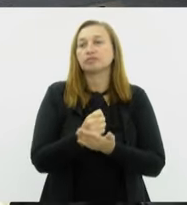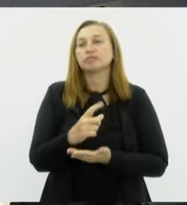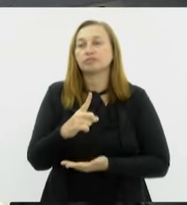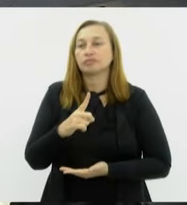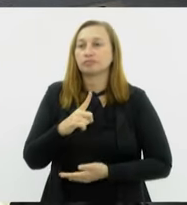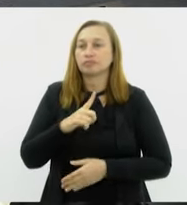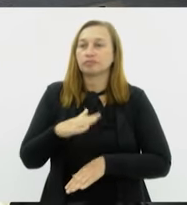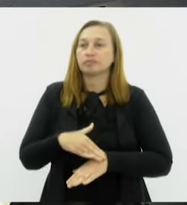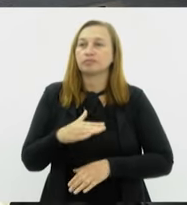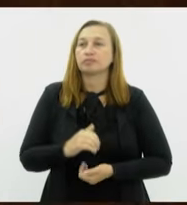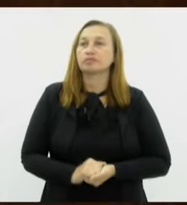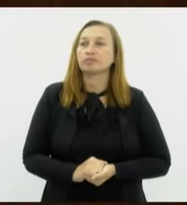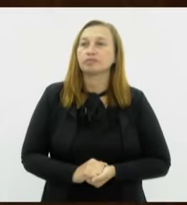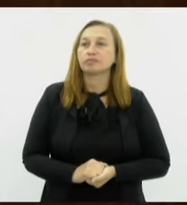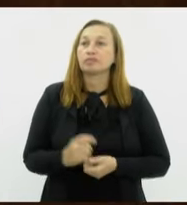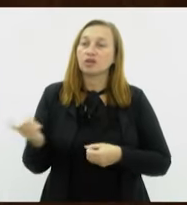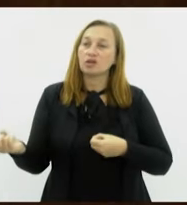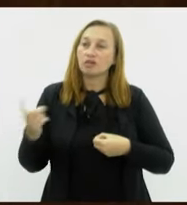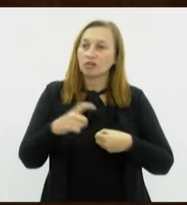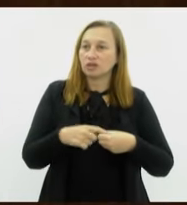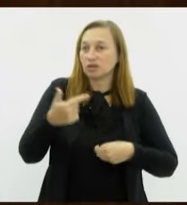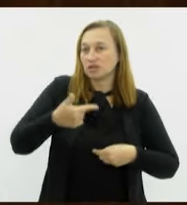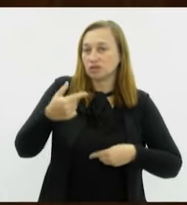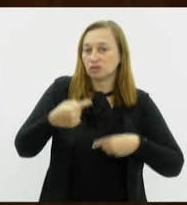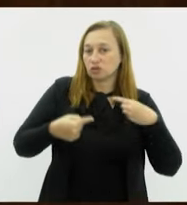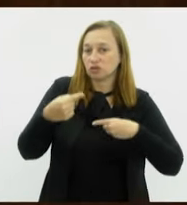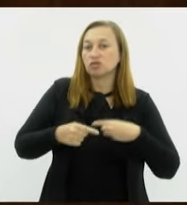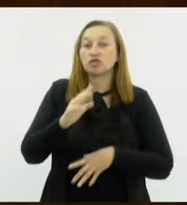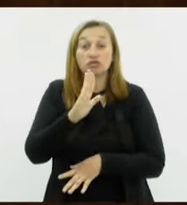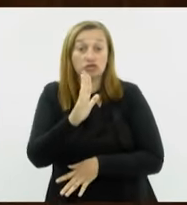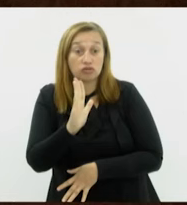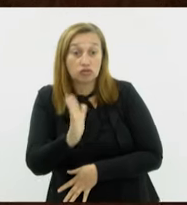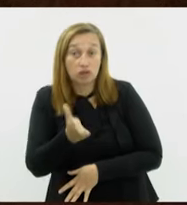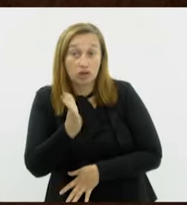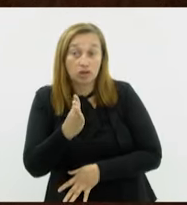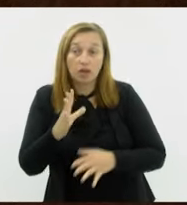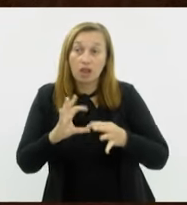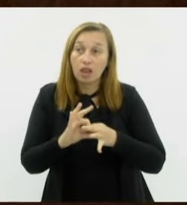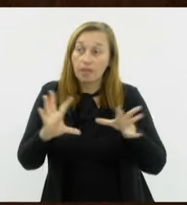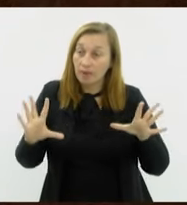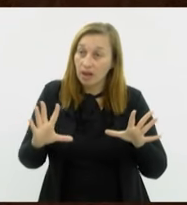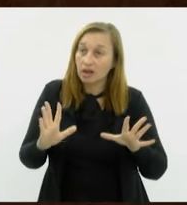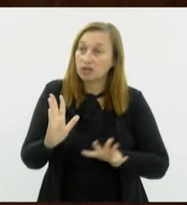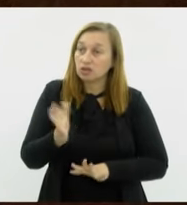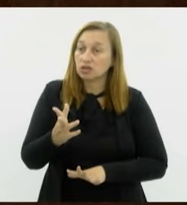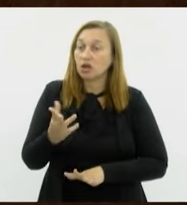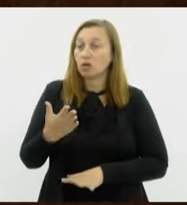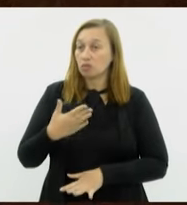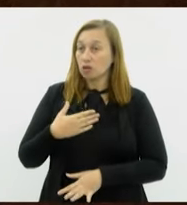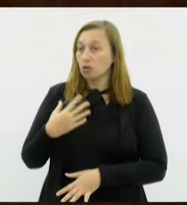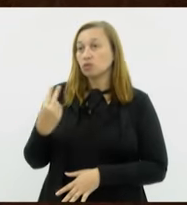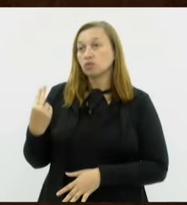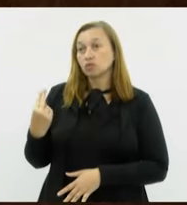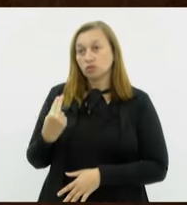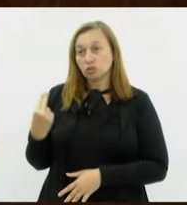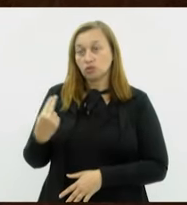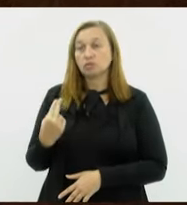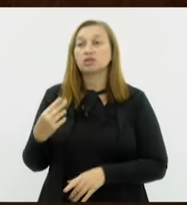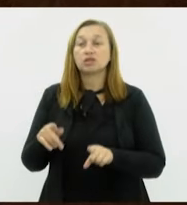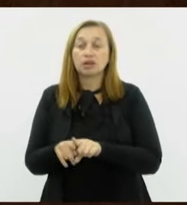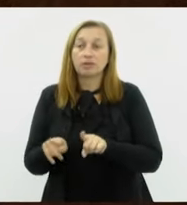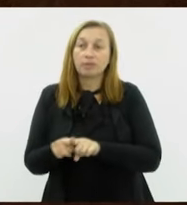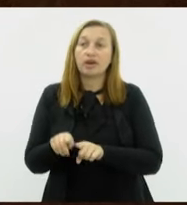Presidente, ele vai voltar em segunda, mas desde já está autorizada, em meu nome, deputado Caiado,